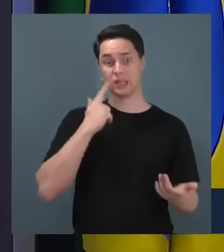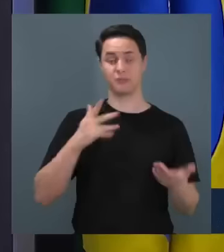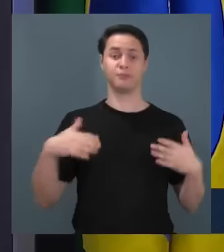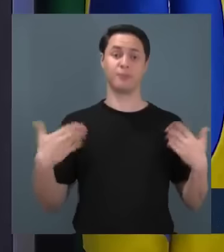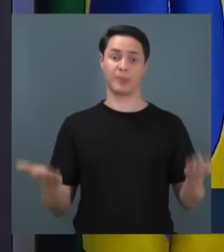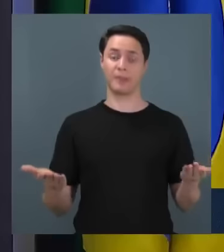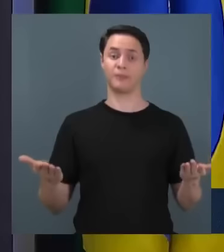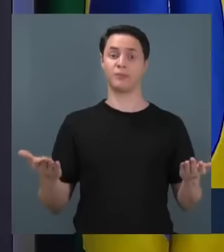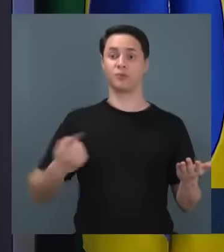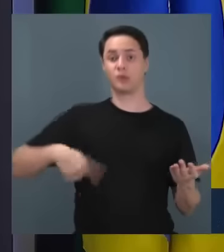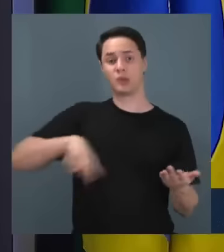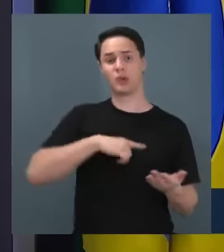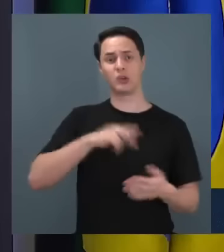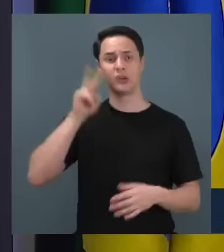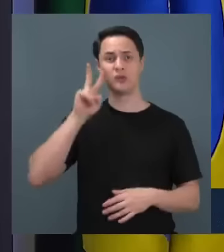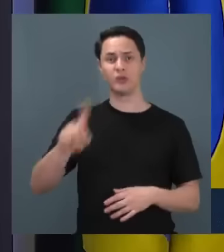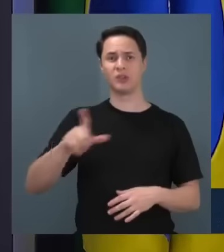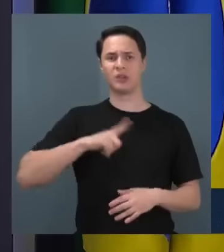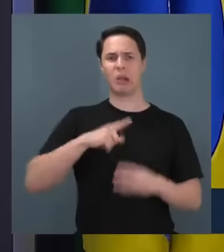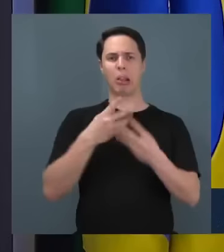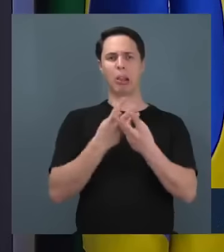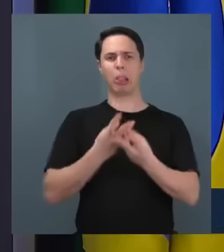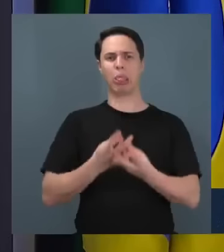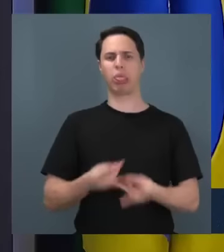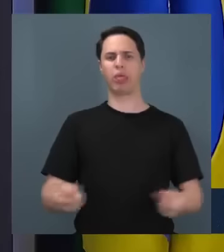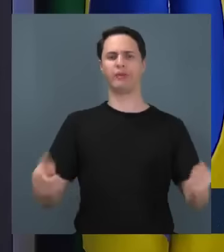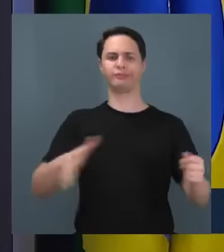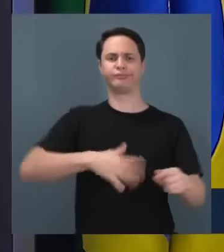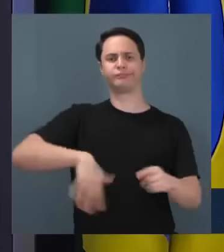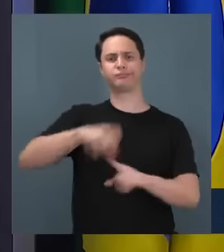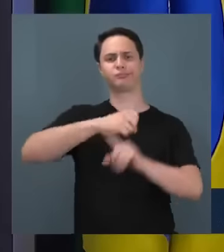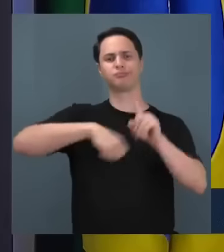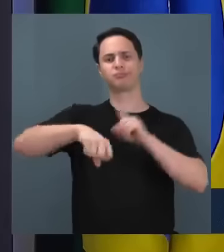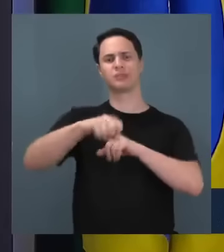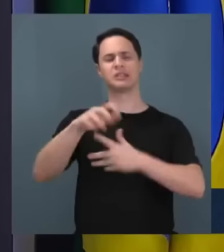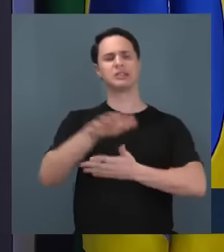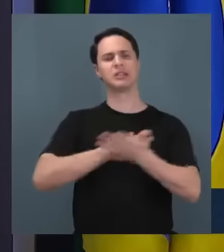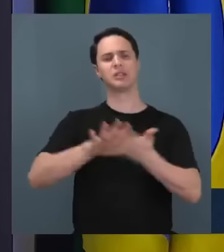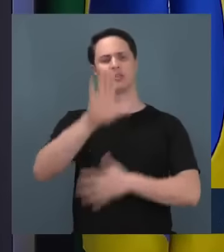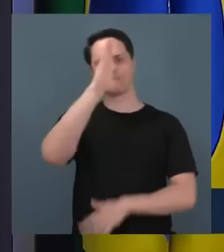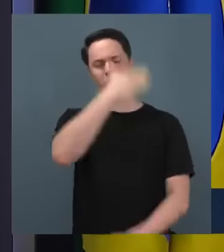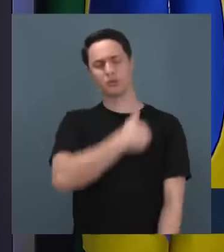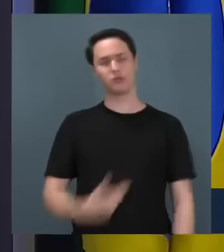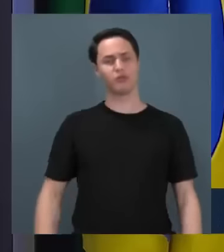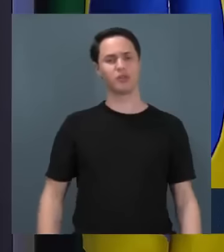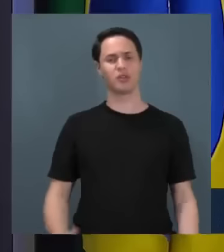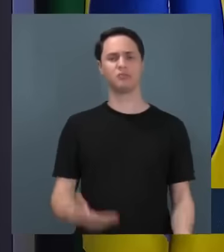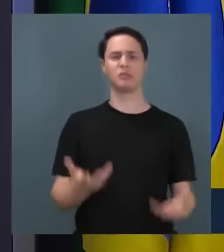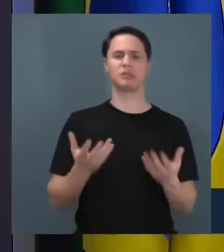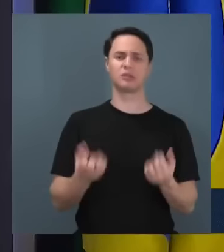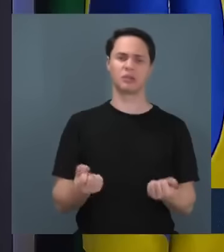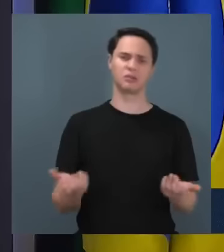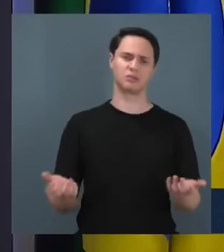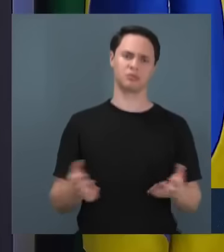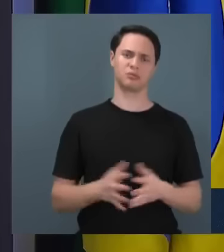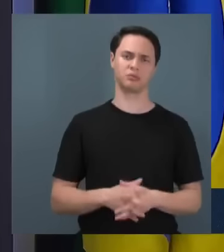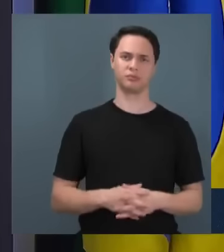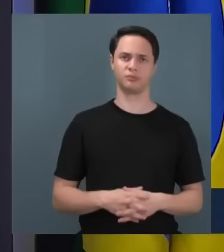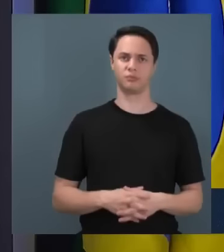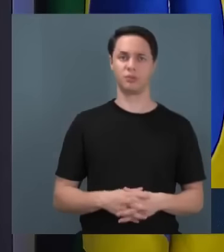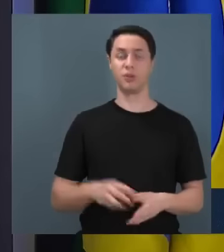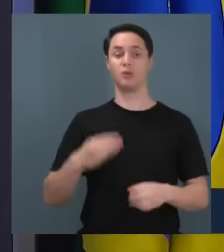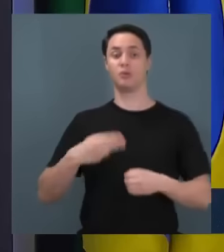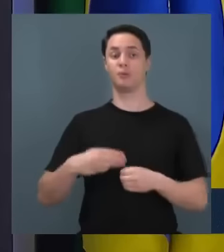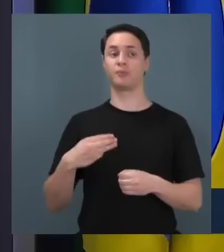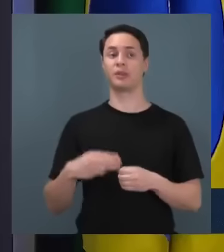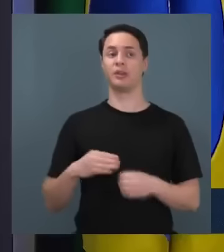diante de um quadro de desintegração social que nenhum governo sério poderia tolerar. O município de